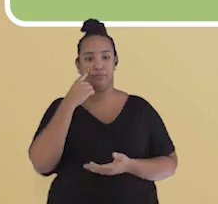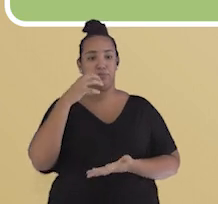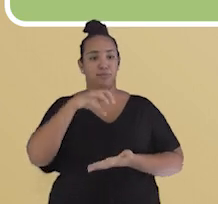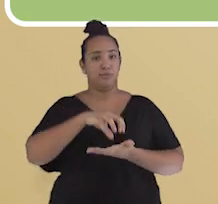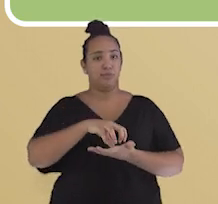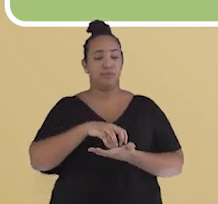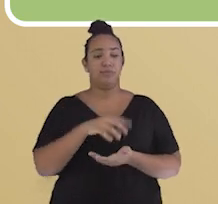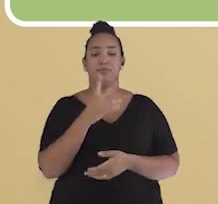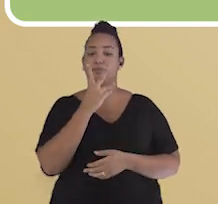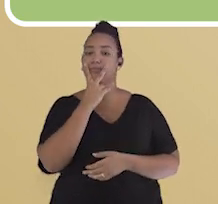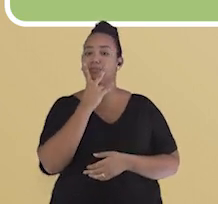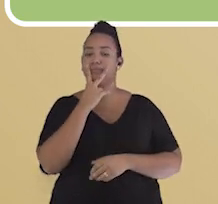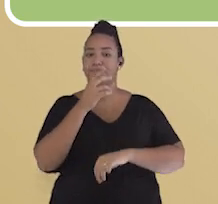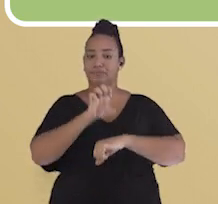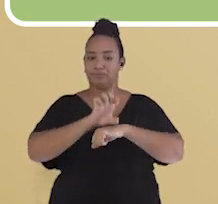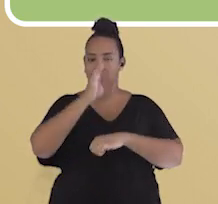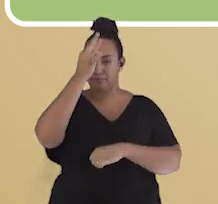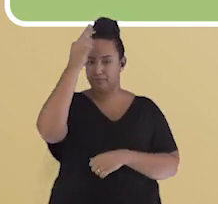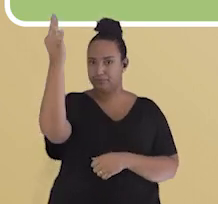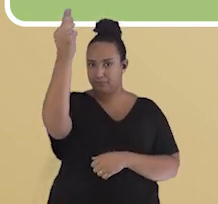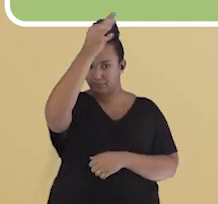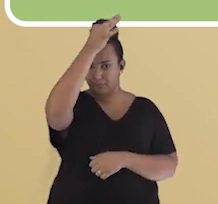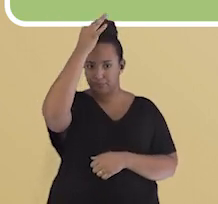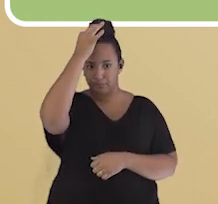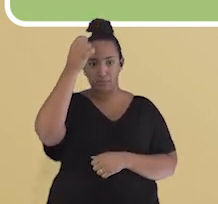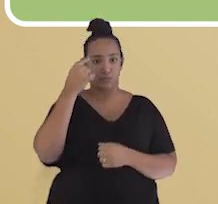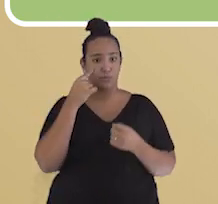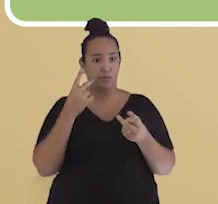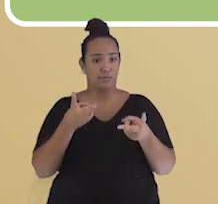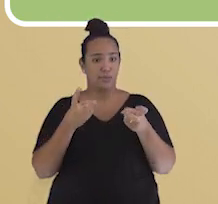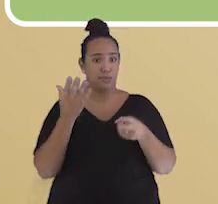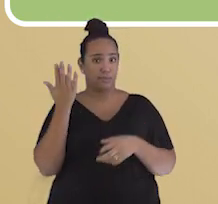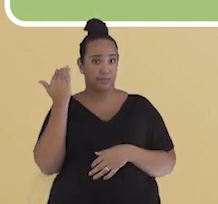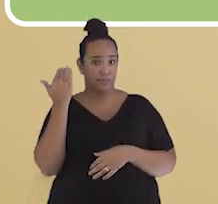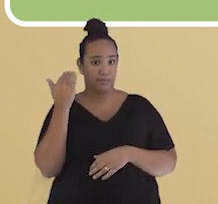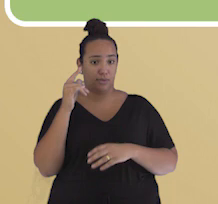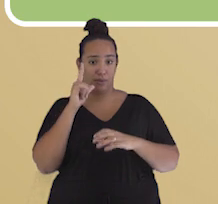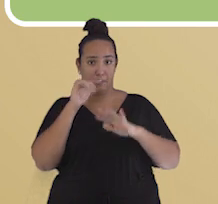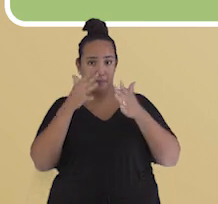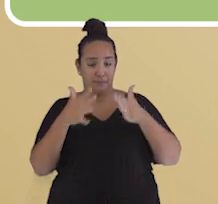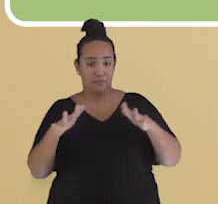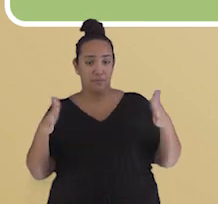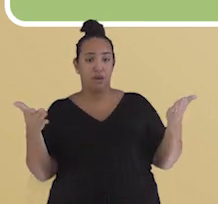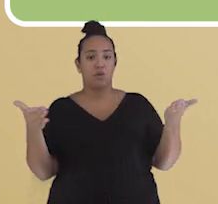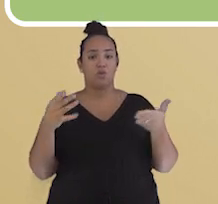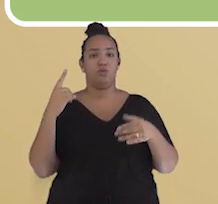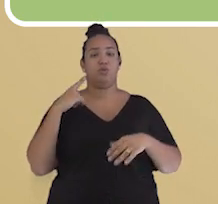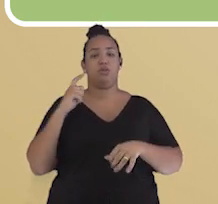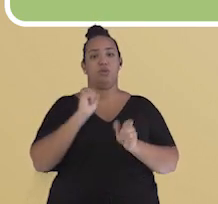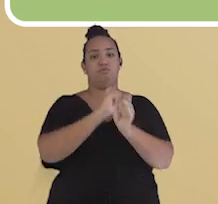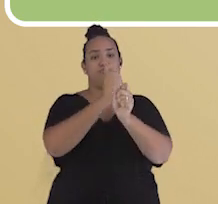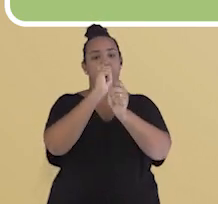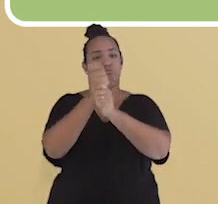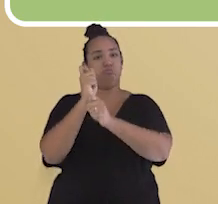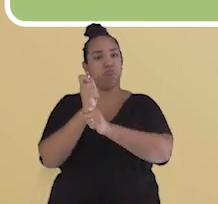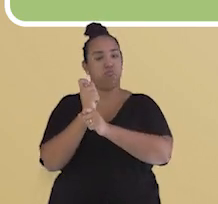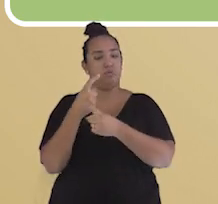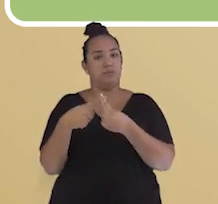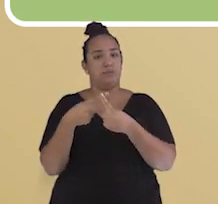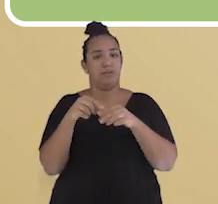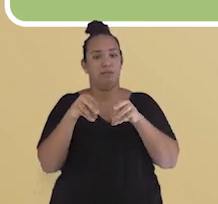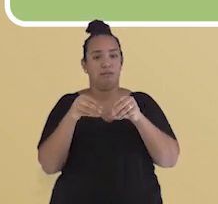existem construções depois do aterramento. Então a gente já não vê mais o mar tão amplo. Agora temos fotos